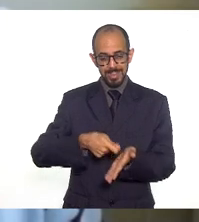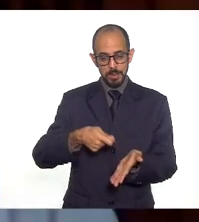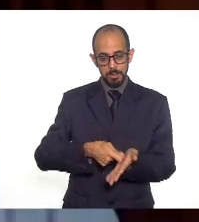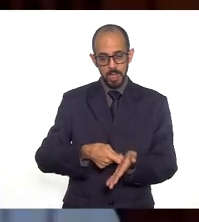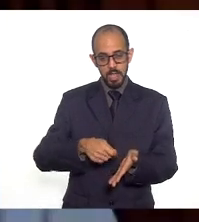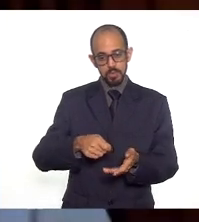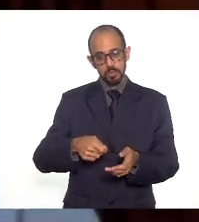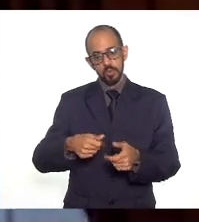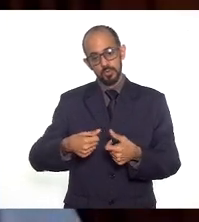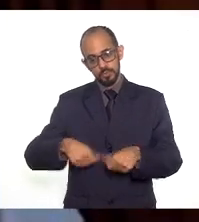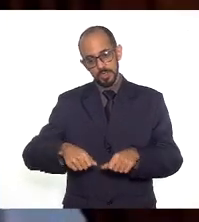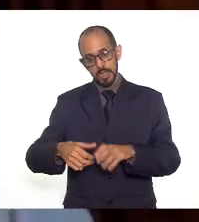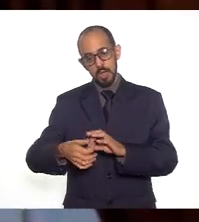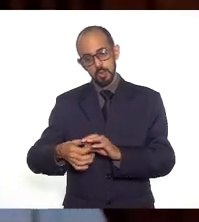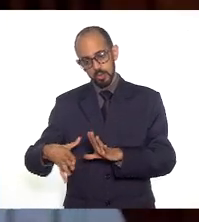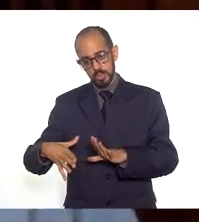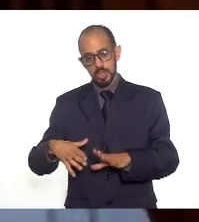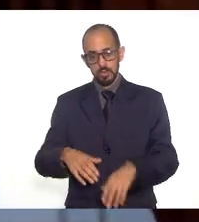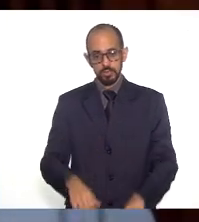Tá. Você...